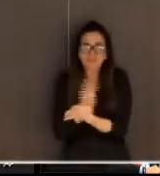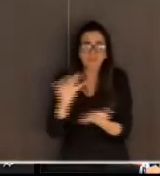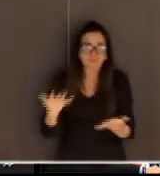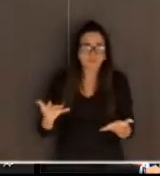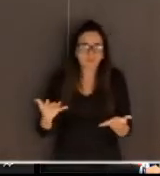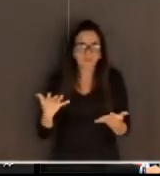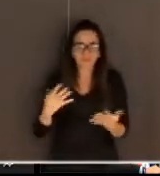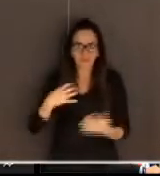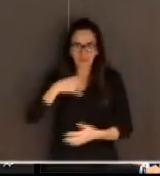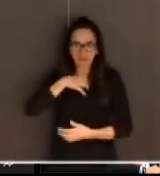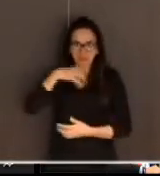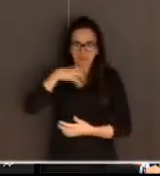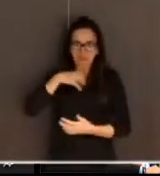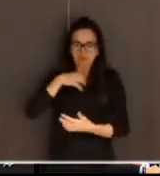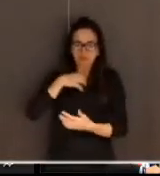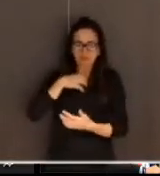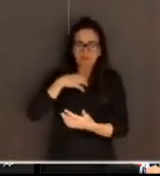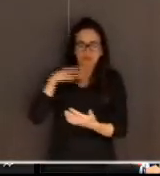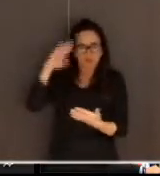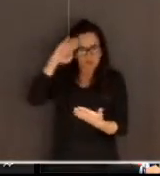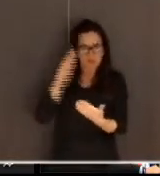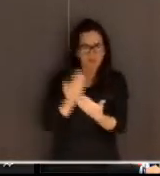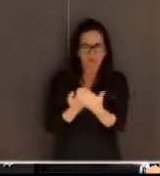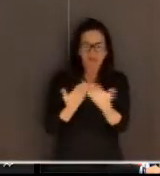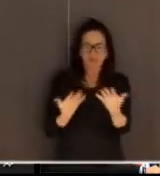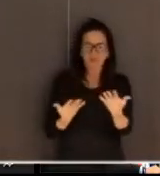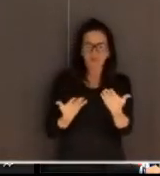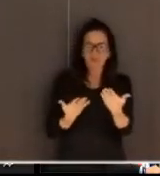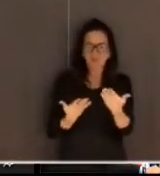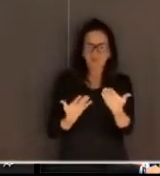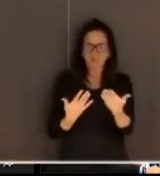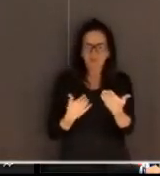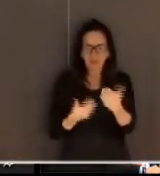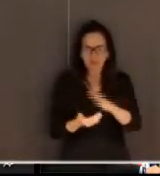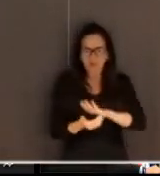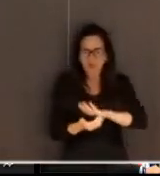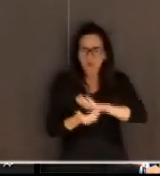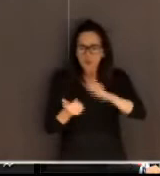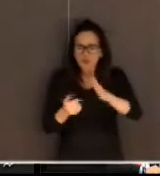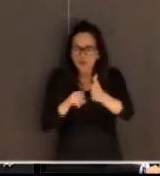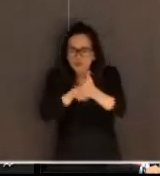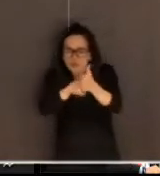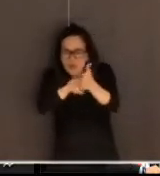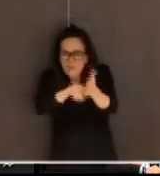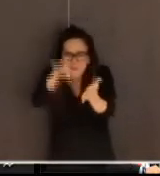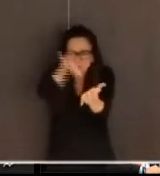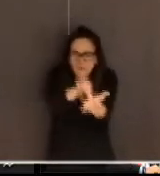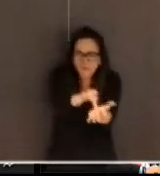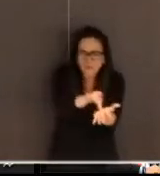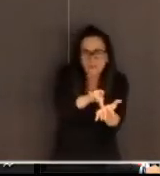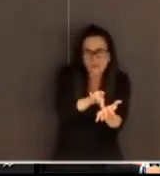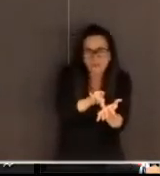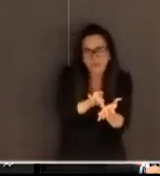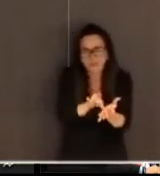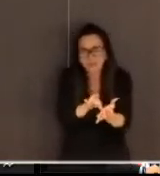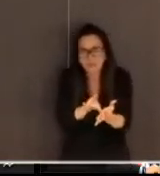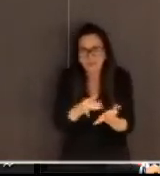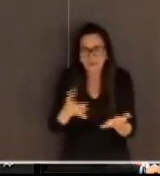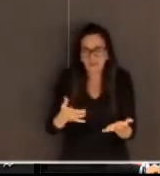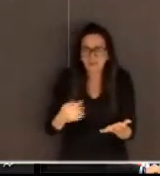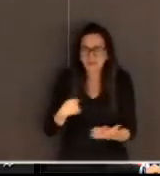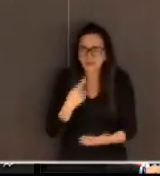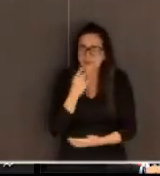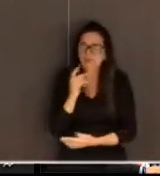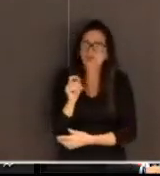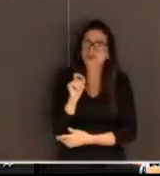forma é garantia, e por ser a garantia um valor, e eu retiro a averiguação dos fatos como valor processual, eu estou